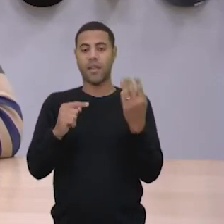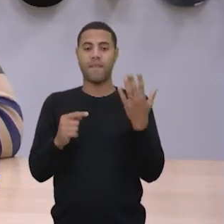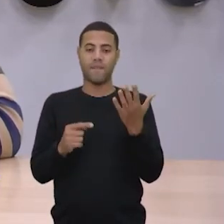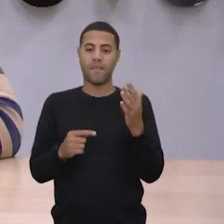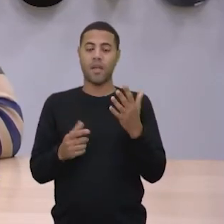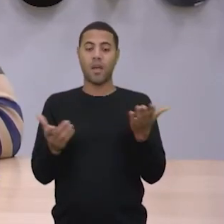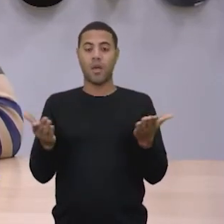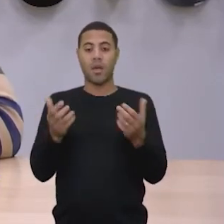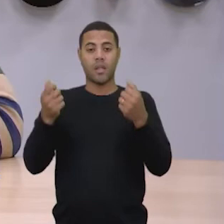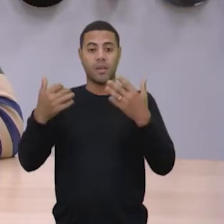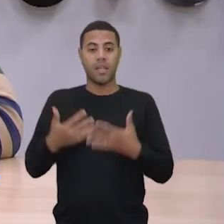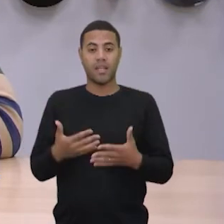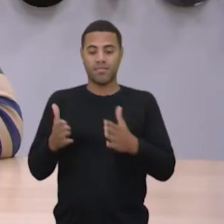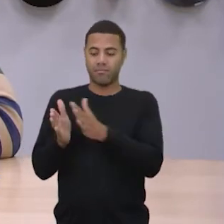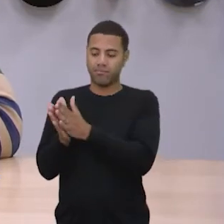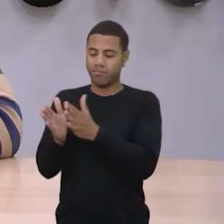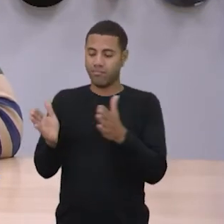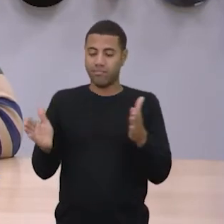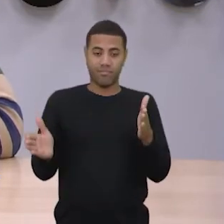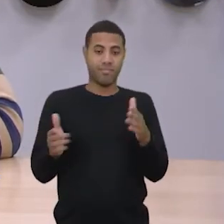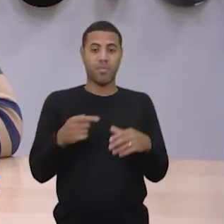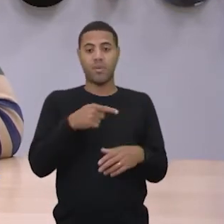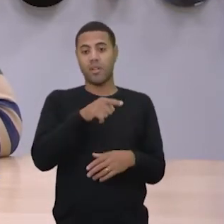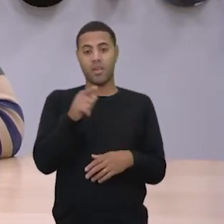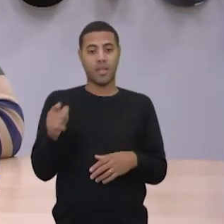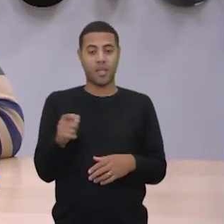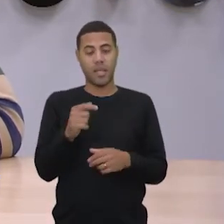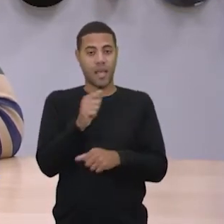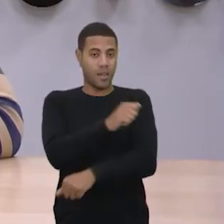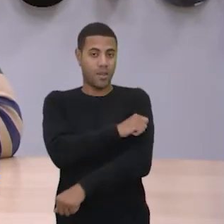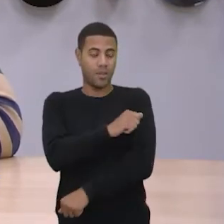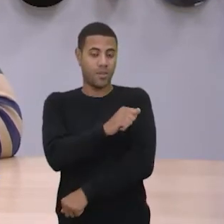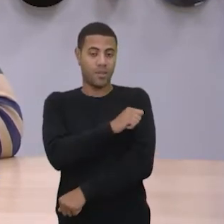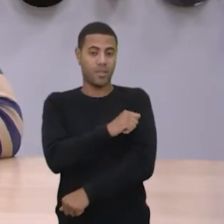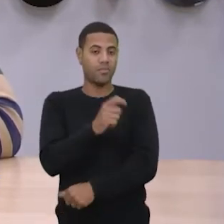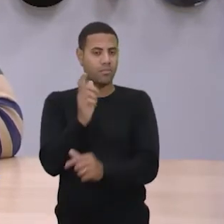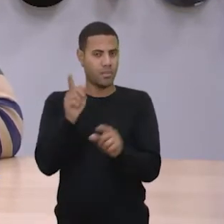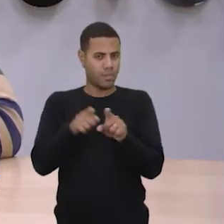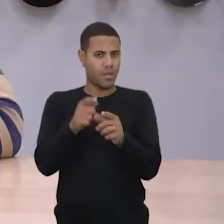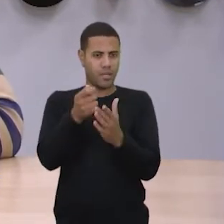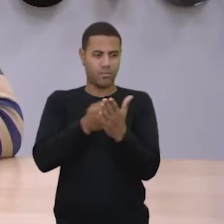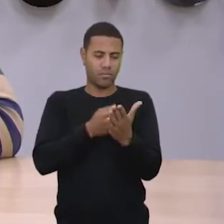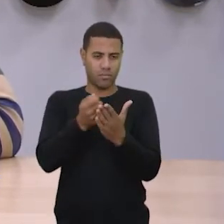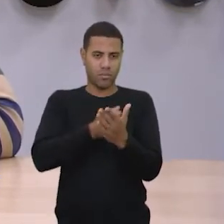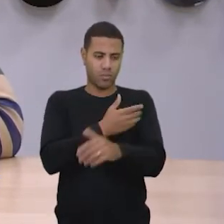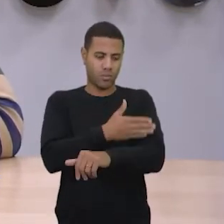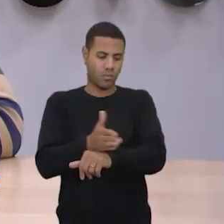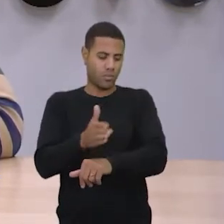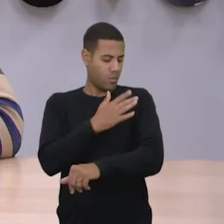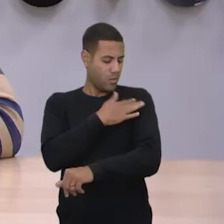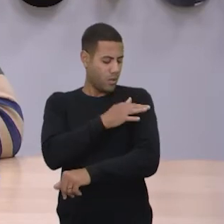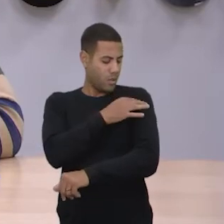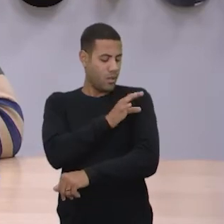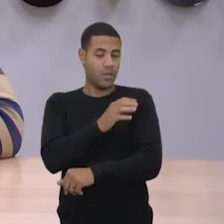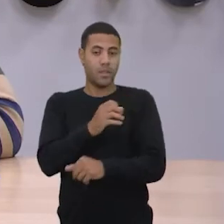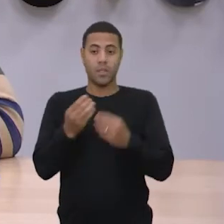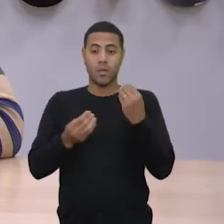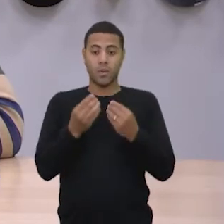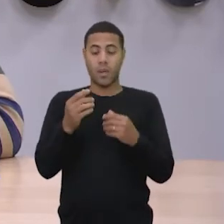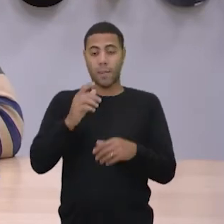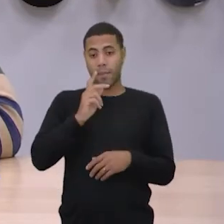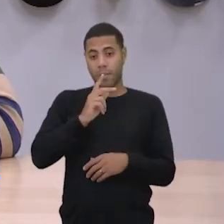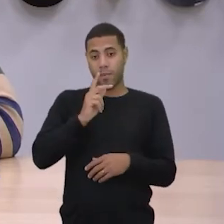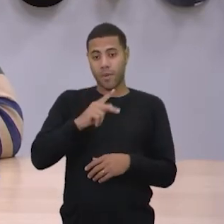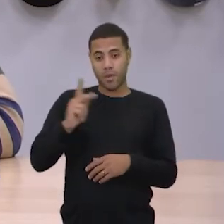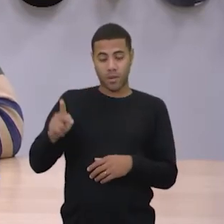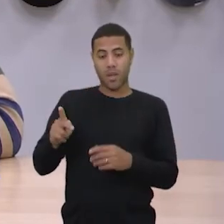época atual, né? Você, meu amigo, cada estudante, você anota as coisas, né? Eu, como professora,